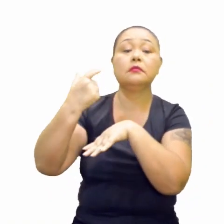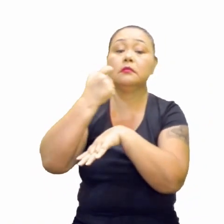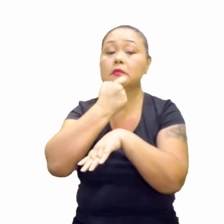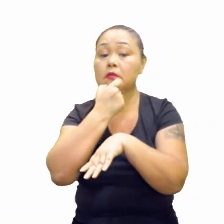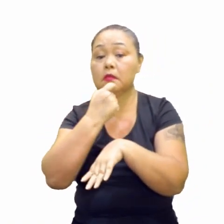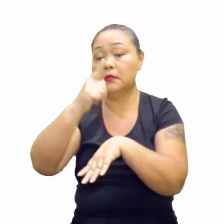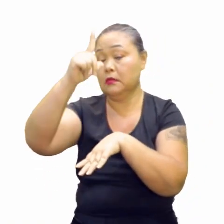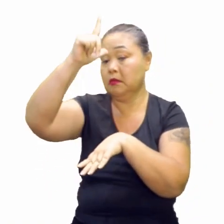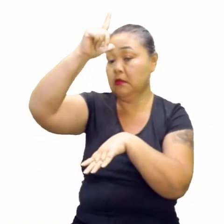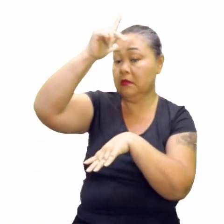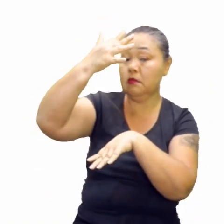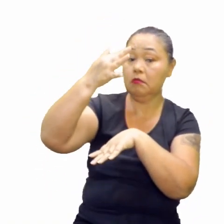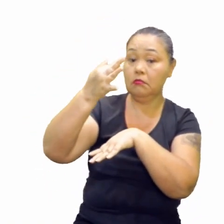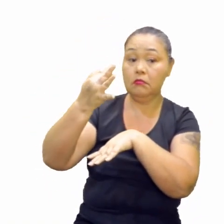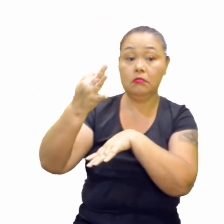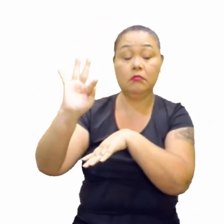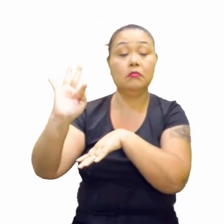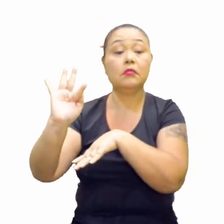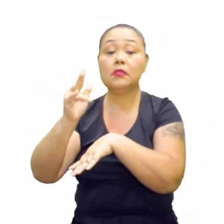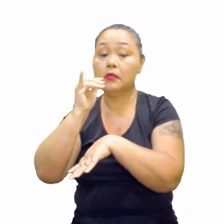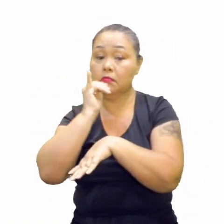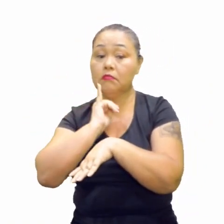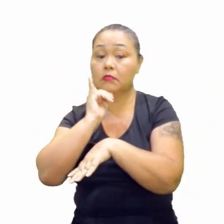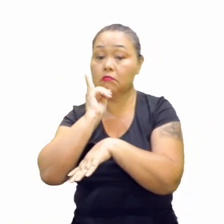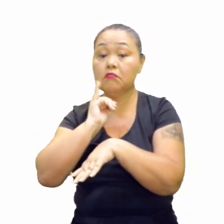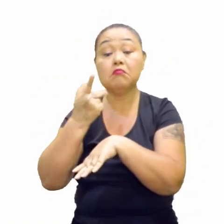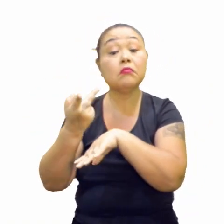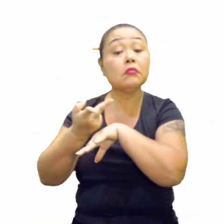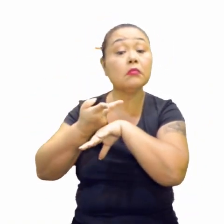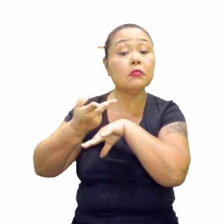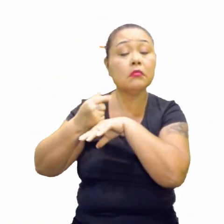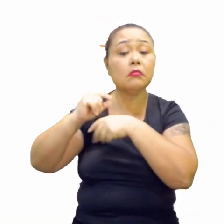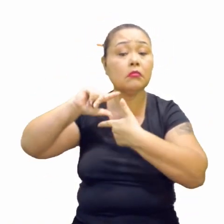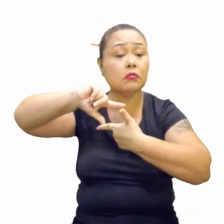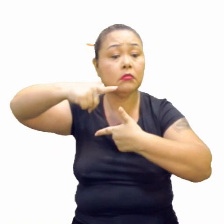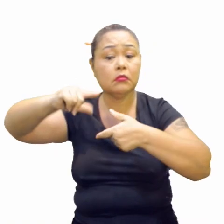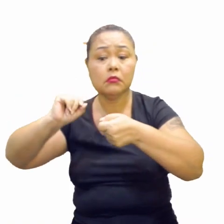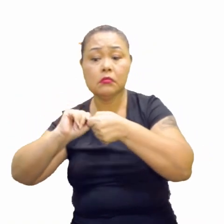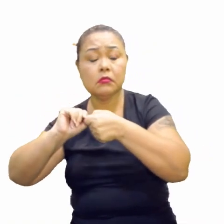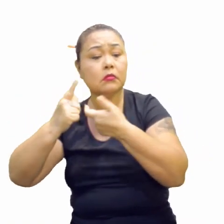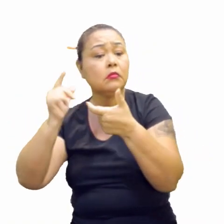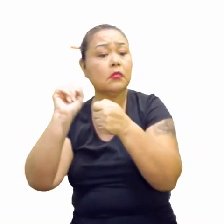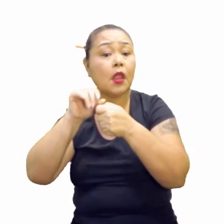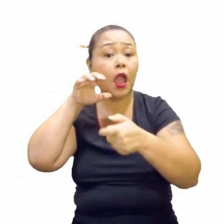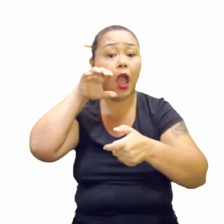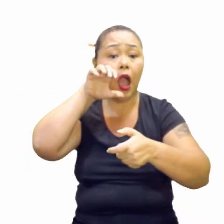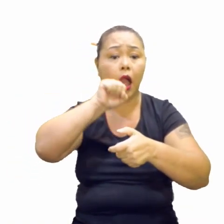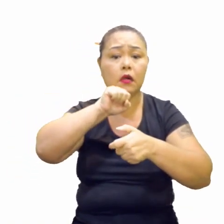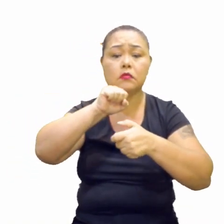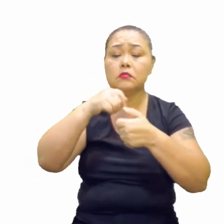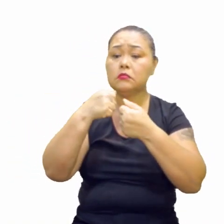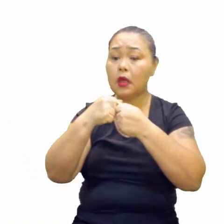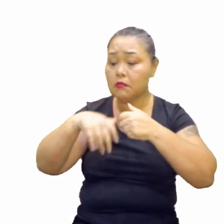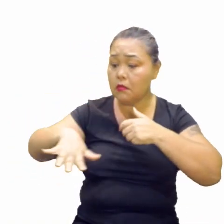da França procuraram modernizar rapidamente seu parque industrial.